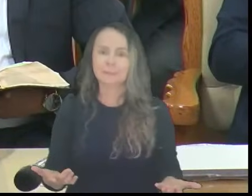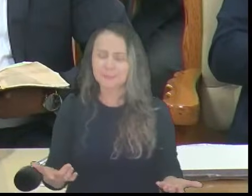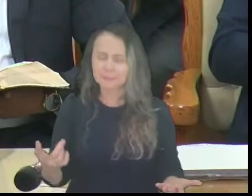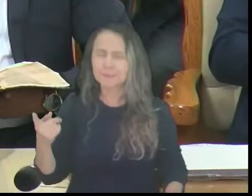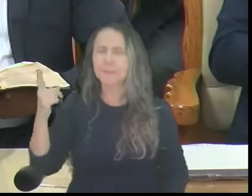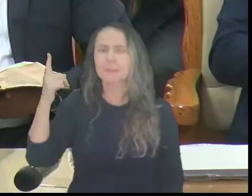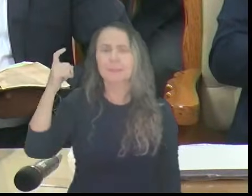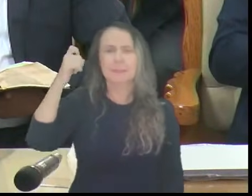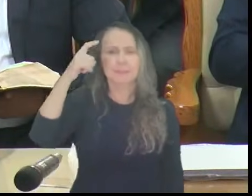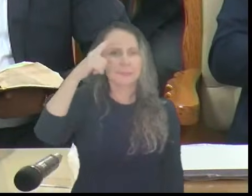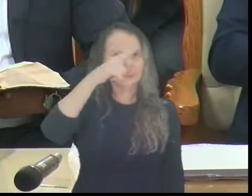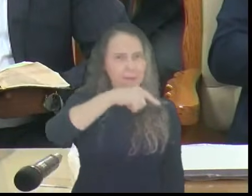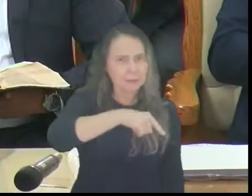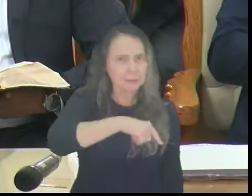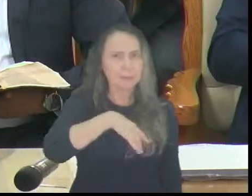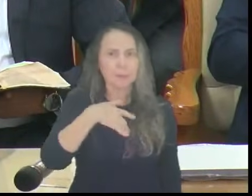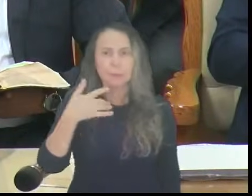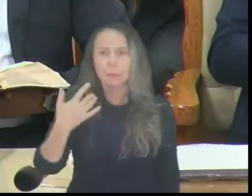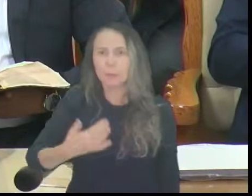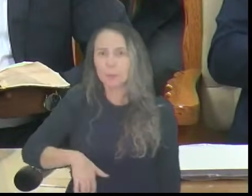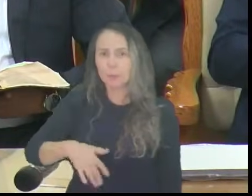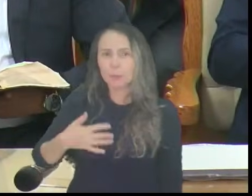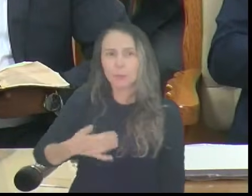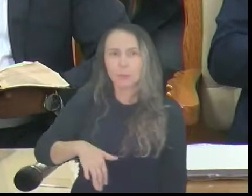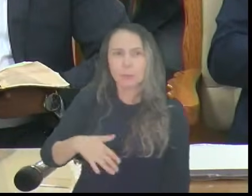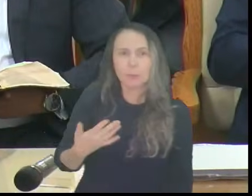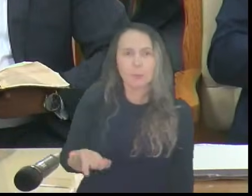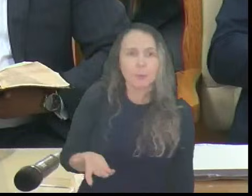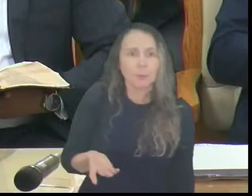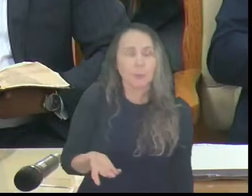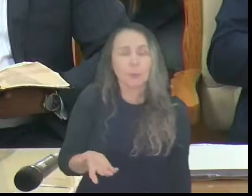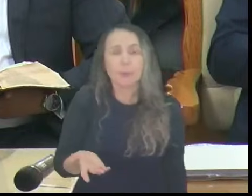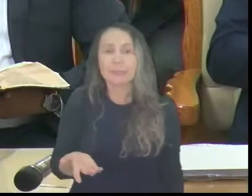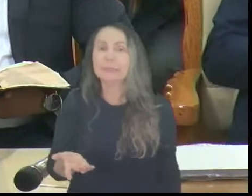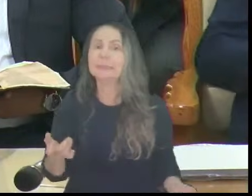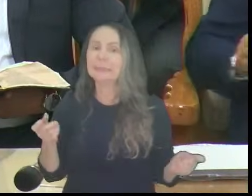Nós estamos entre a cruz e a espada.